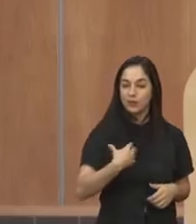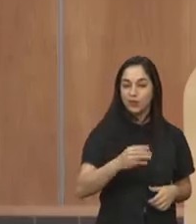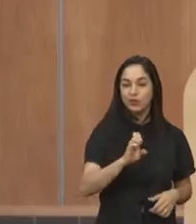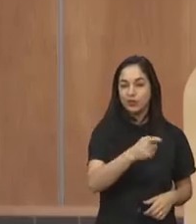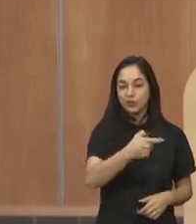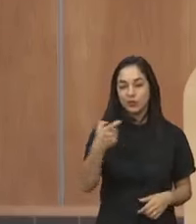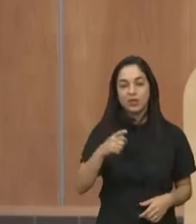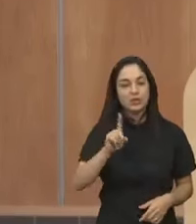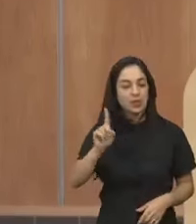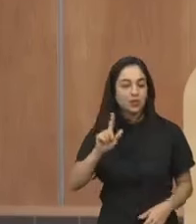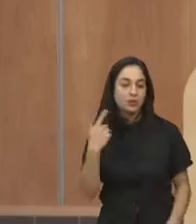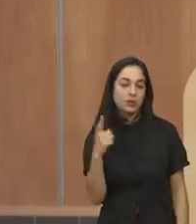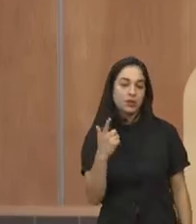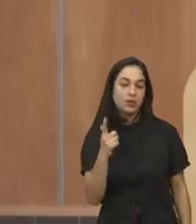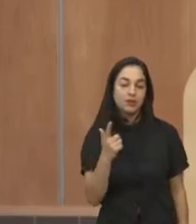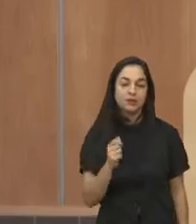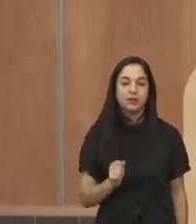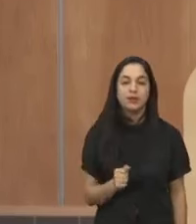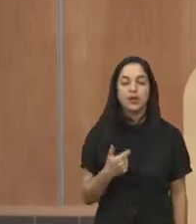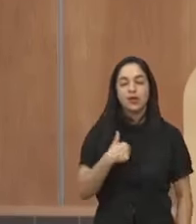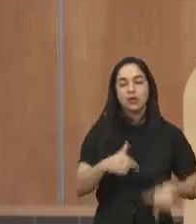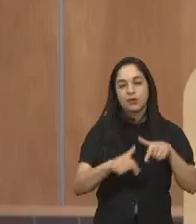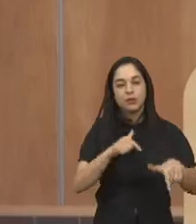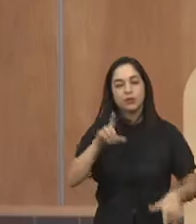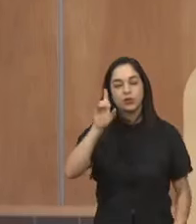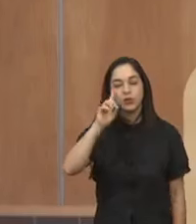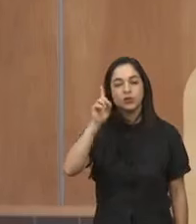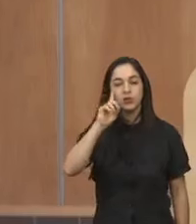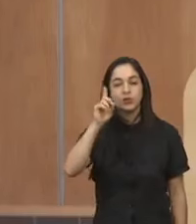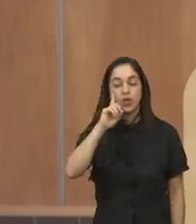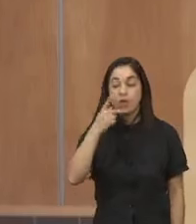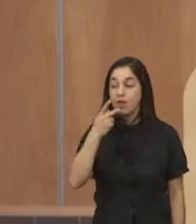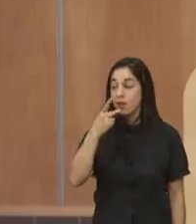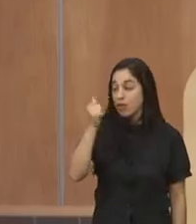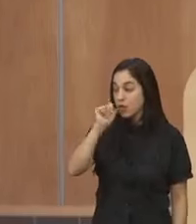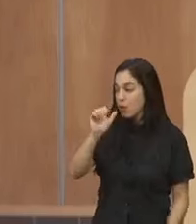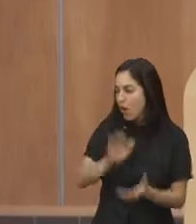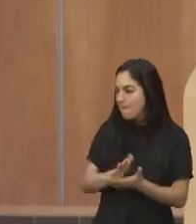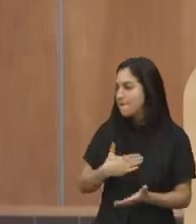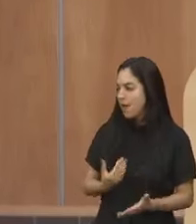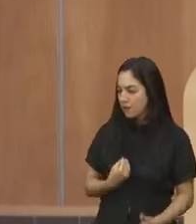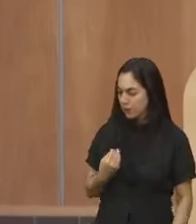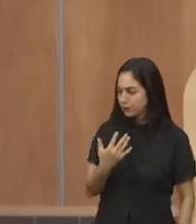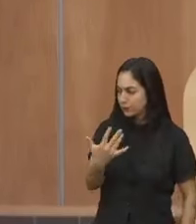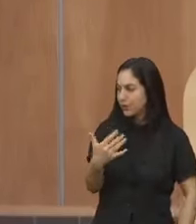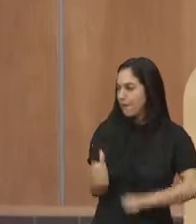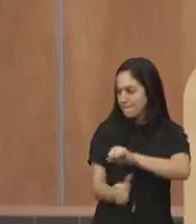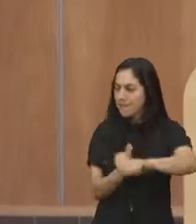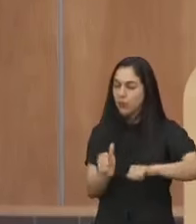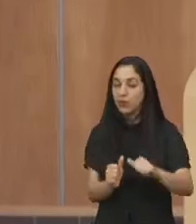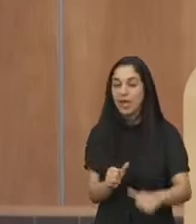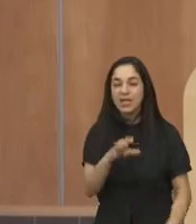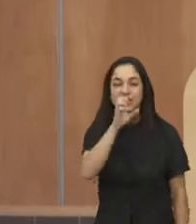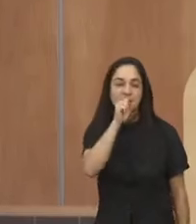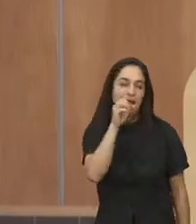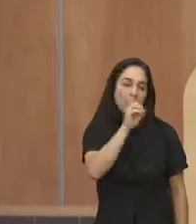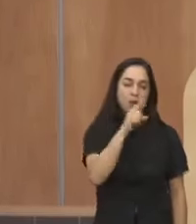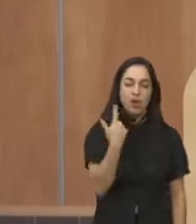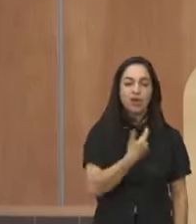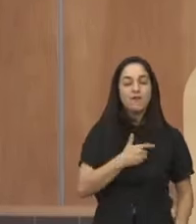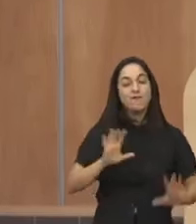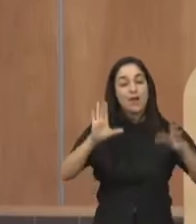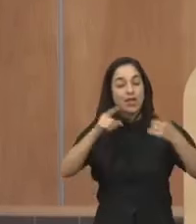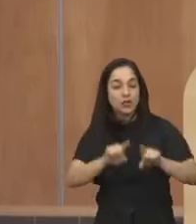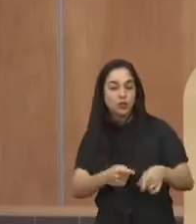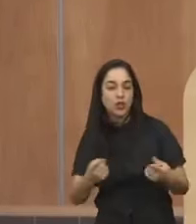aquela região. E com trabalho, dia e noite, falei para minha esposa, falei, minha vida vai mudar daqui para frente. Era sábado, domingo, estava em festa, churrasco, o pessoal